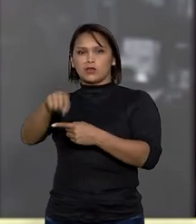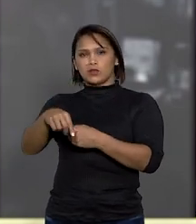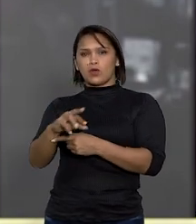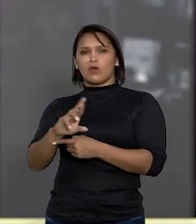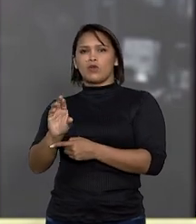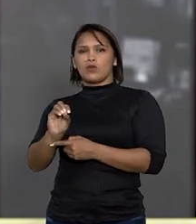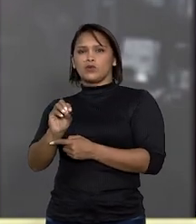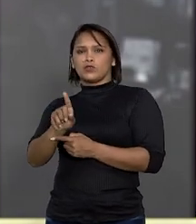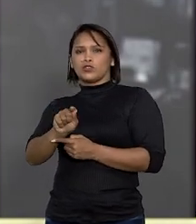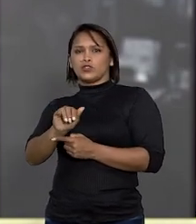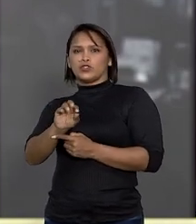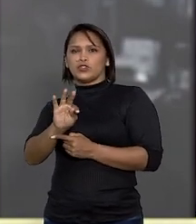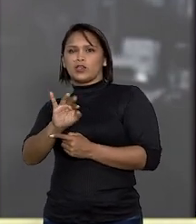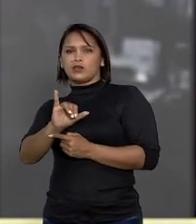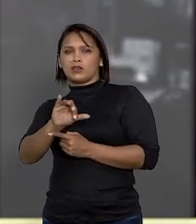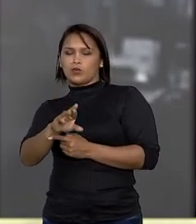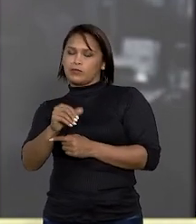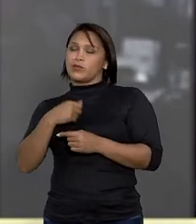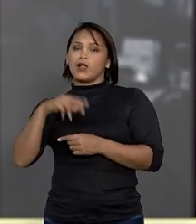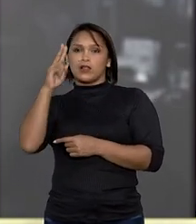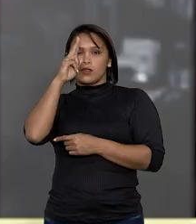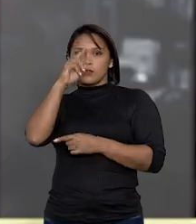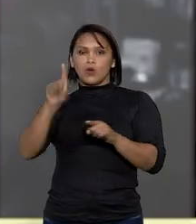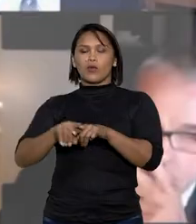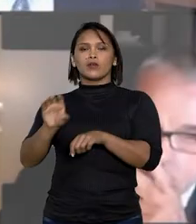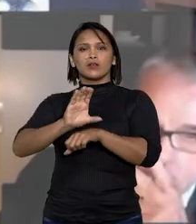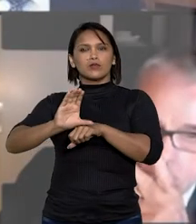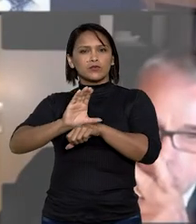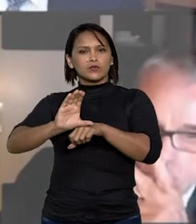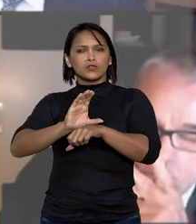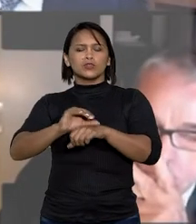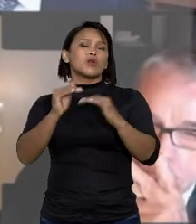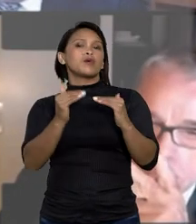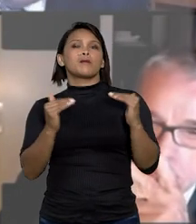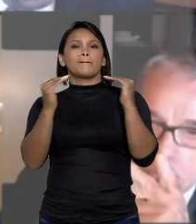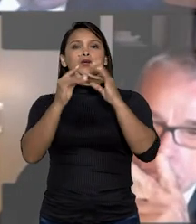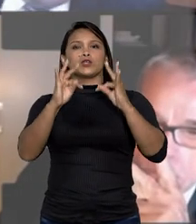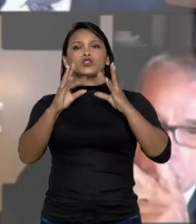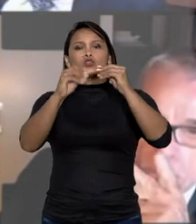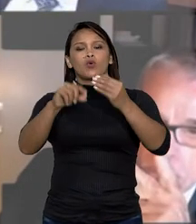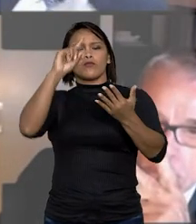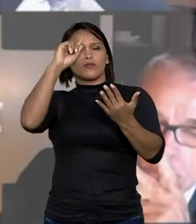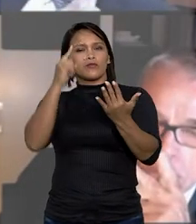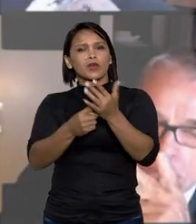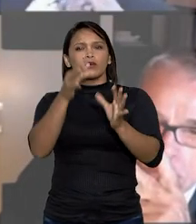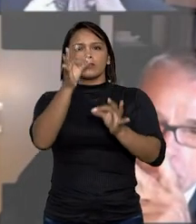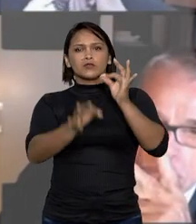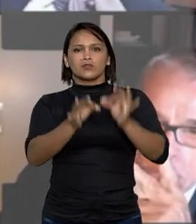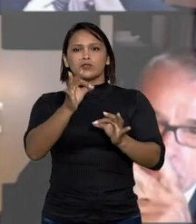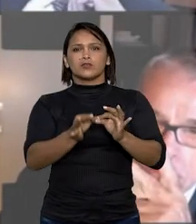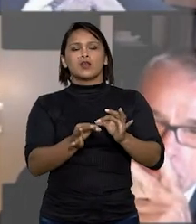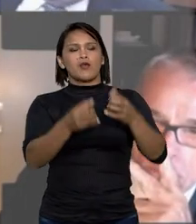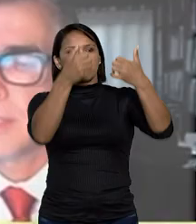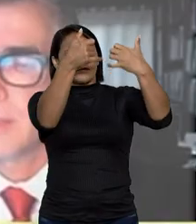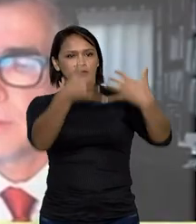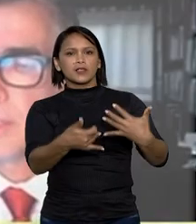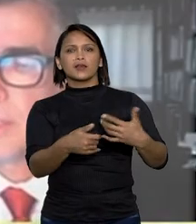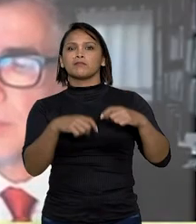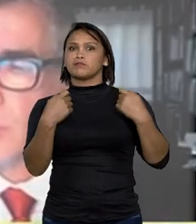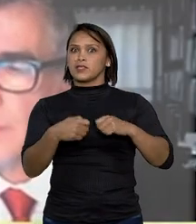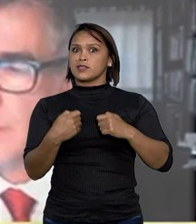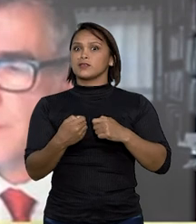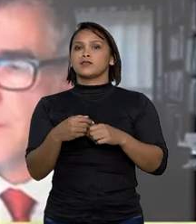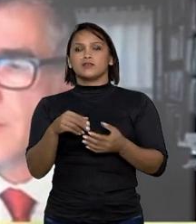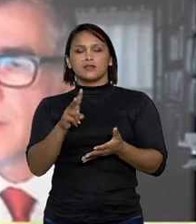Ministro Rogerio schietti Cruz ressaltou que a constituição um banho que todas as decisões E aí sejam fundamentadas